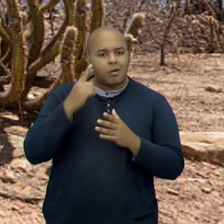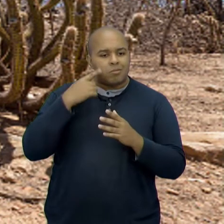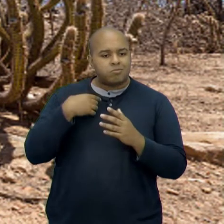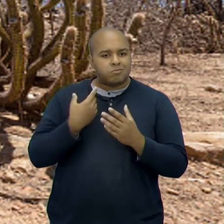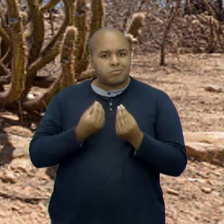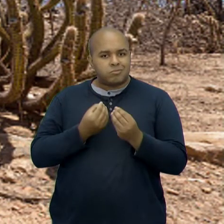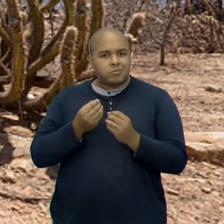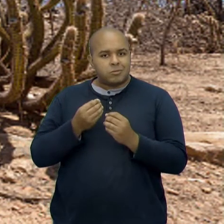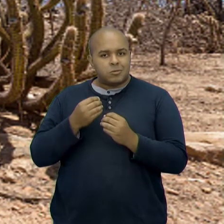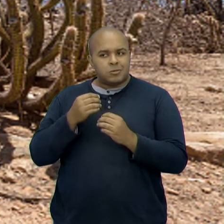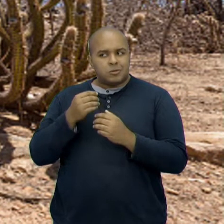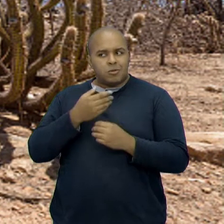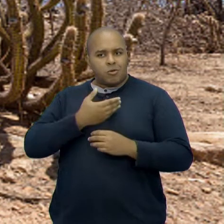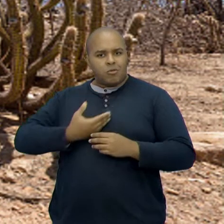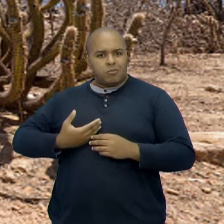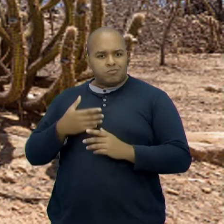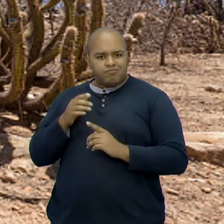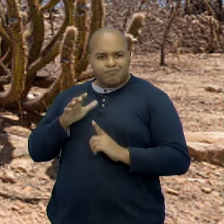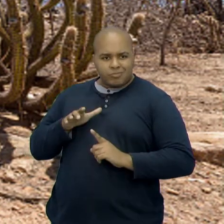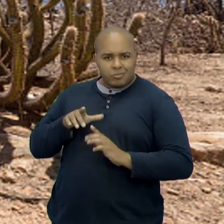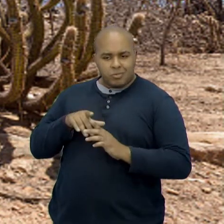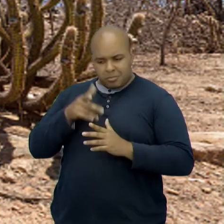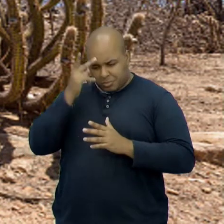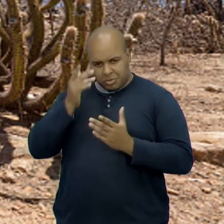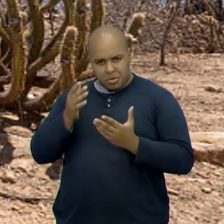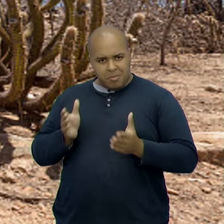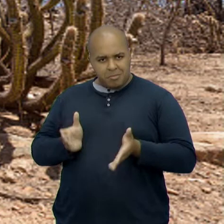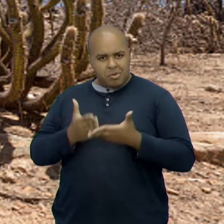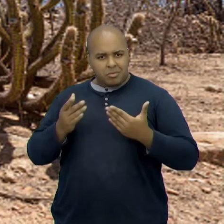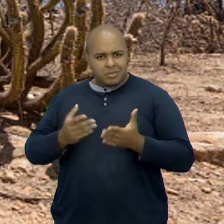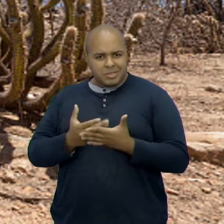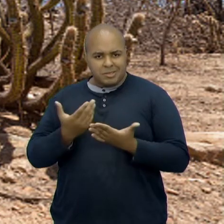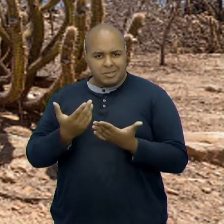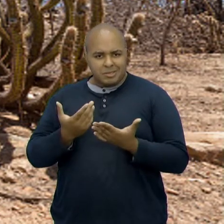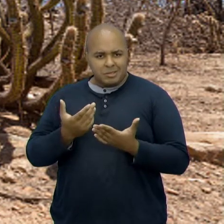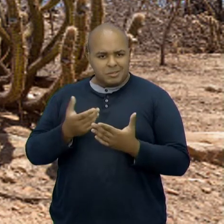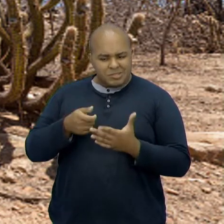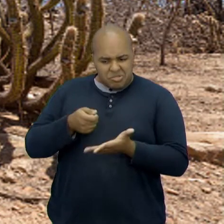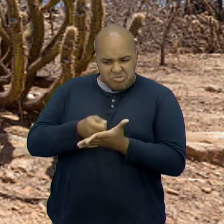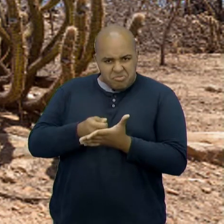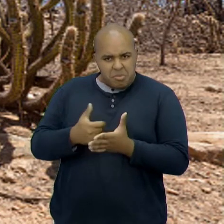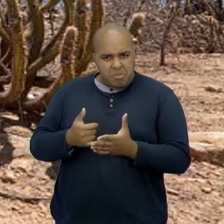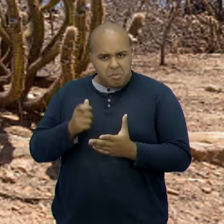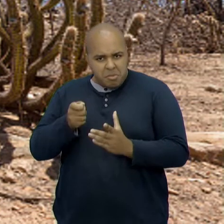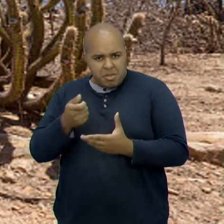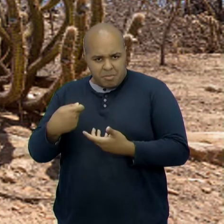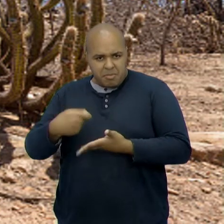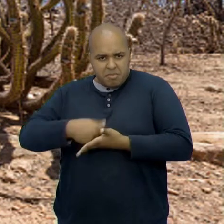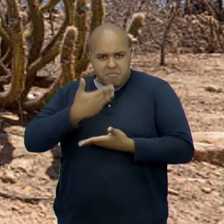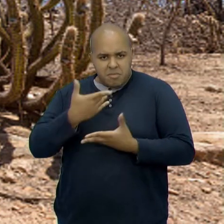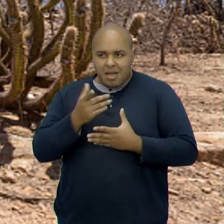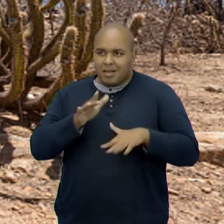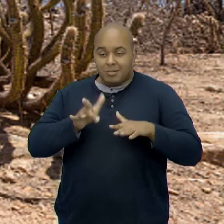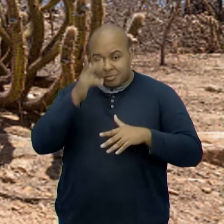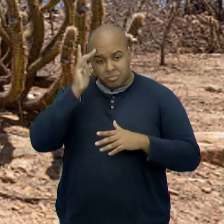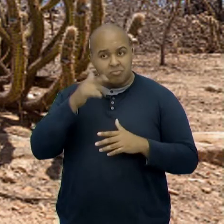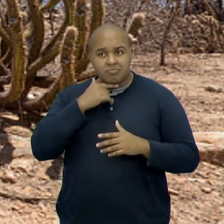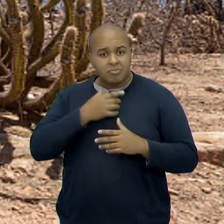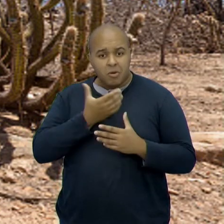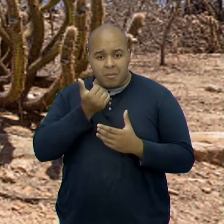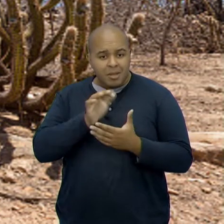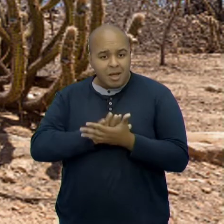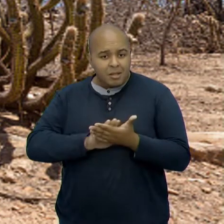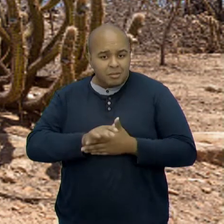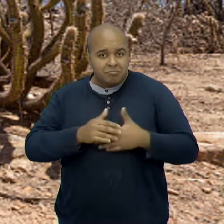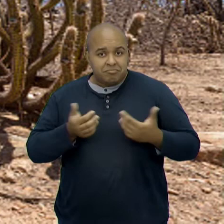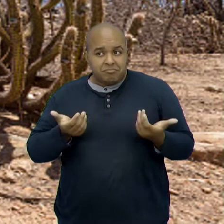o abuso do governo republicano com os pobres, cobrança de impostos de quem não tinha nem o que